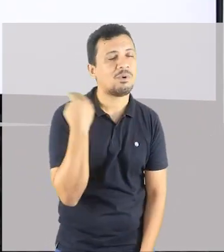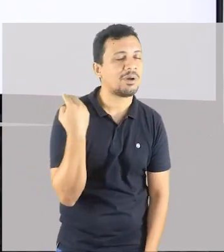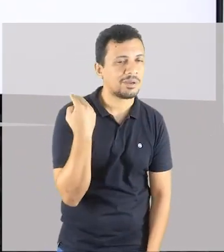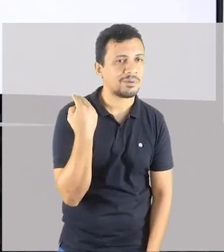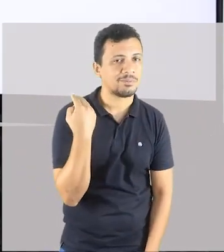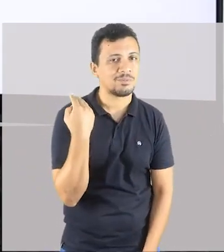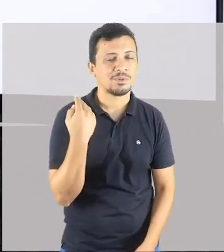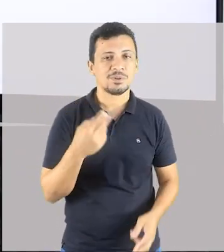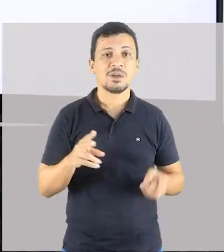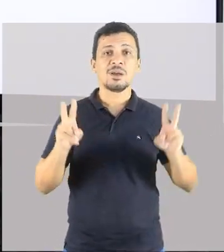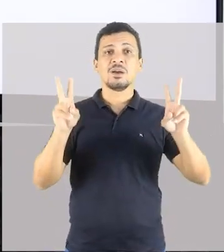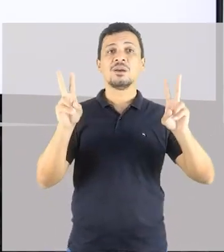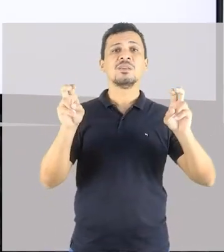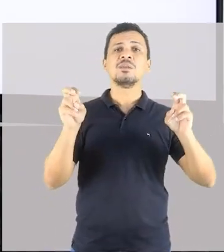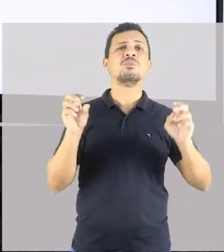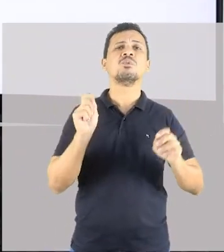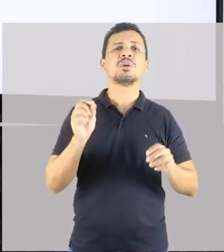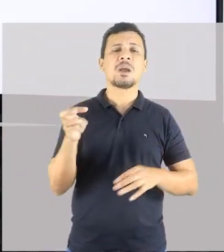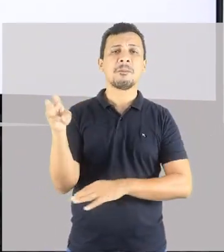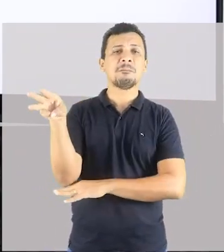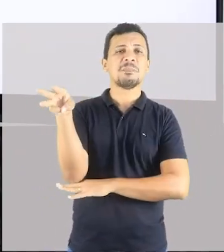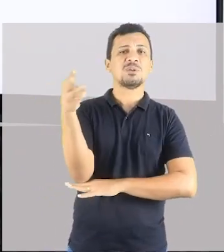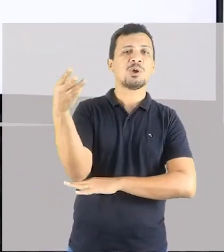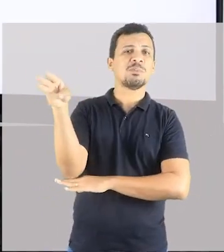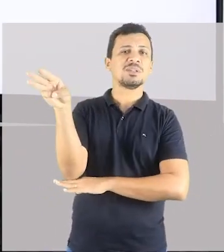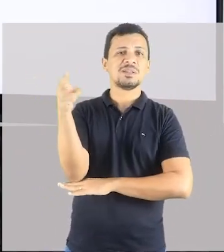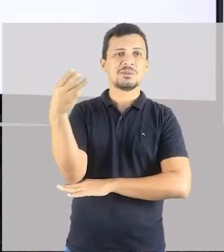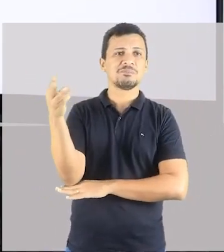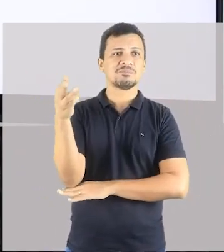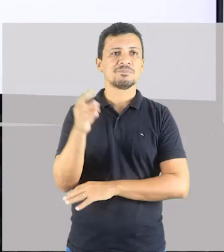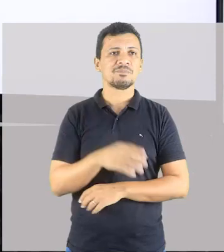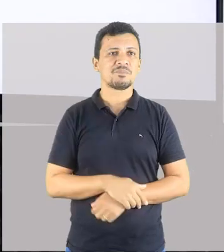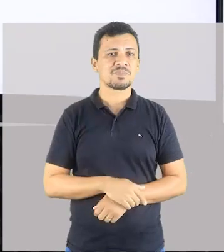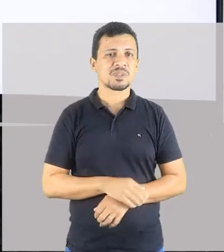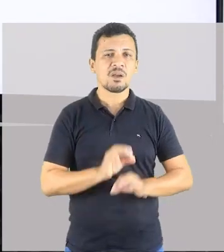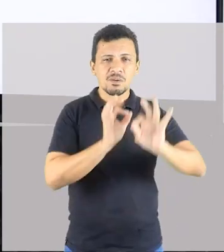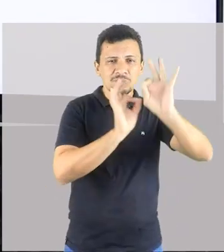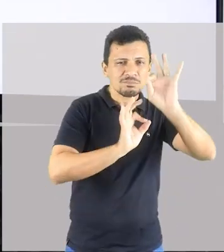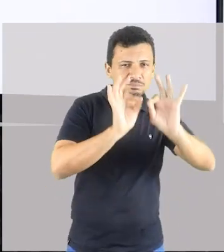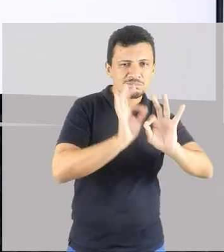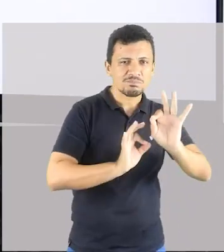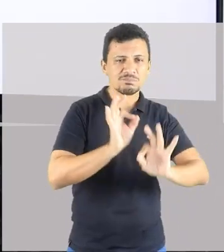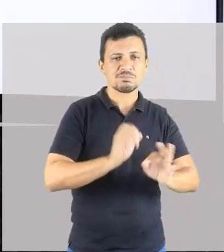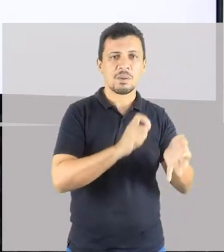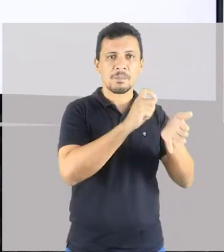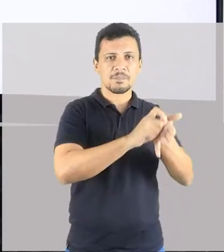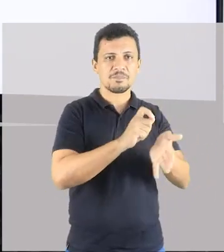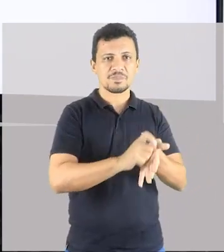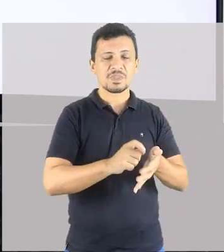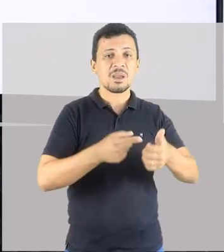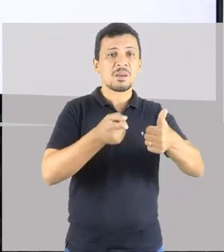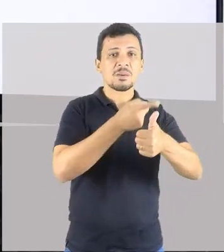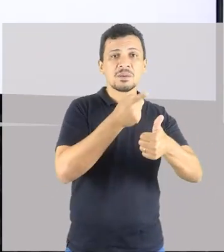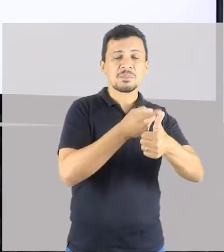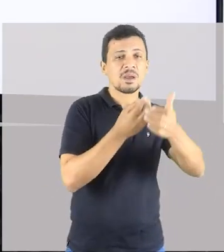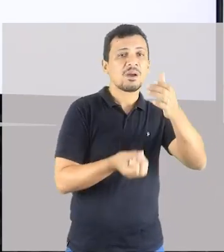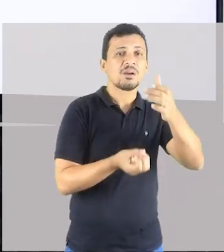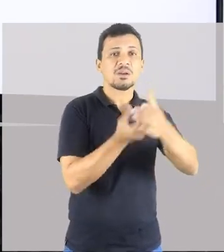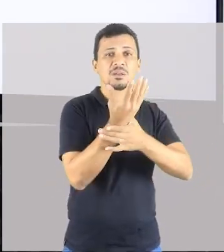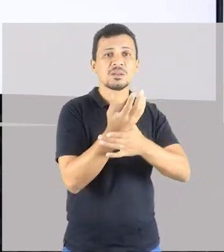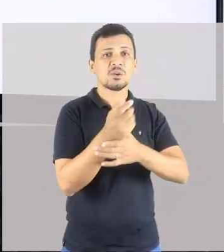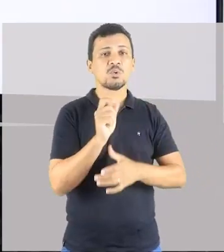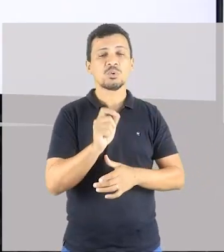Manuel Bandeira, certo? Olha como ele vem construindo. Primeiro, ele cria o que a gente chama de uma